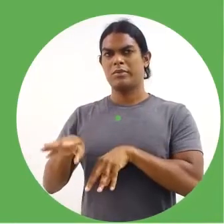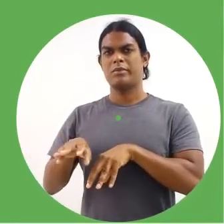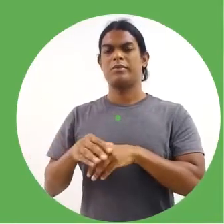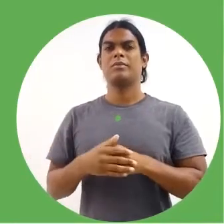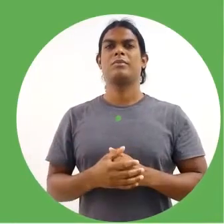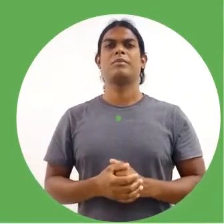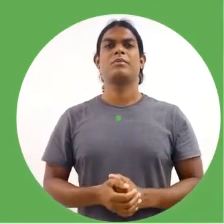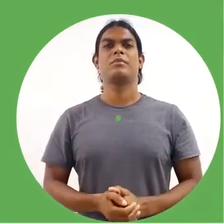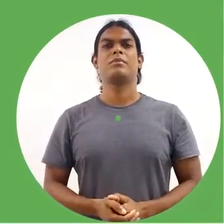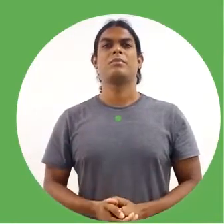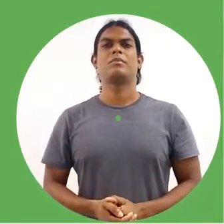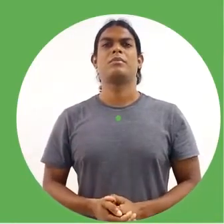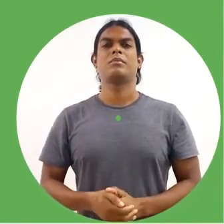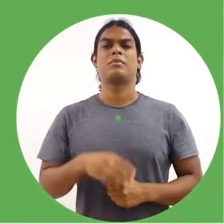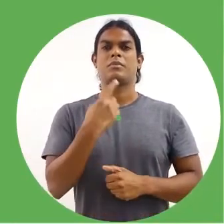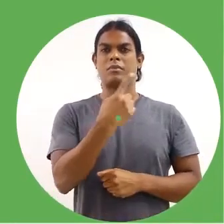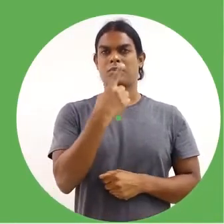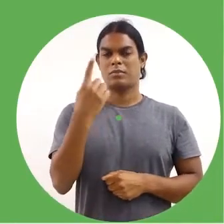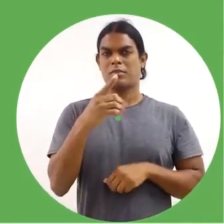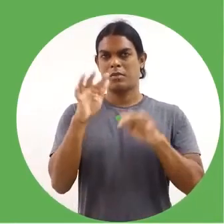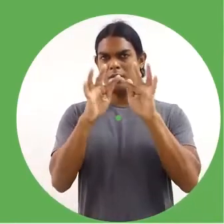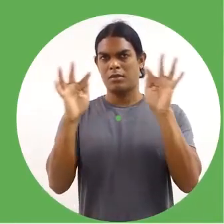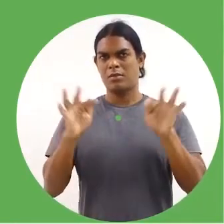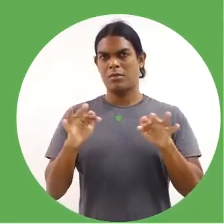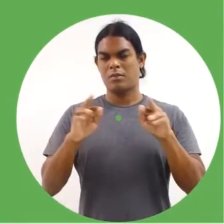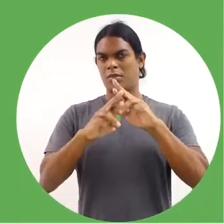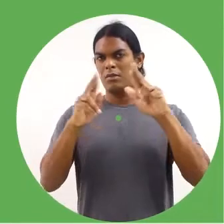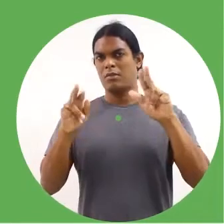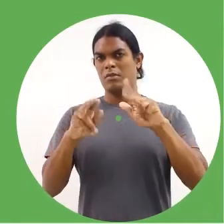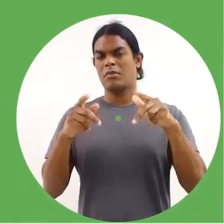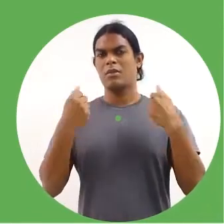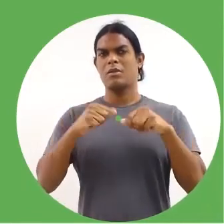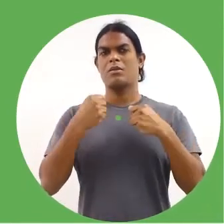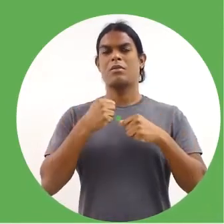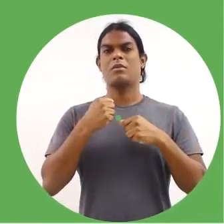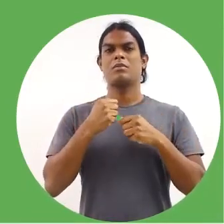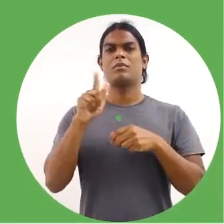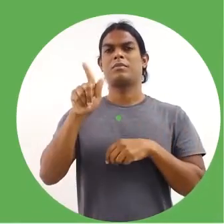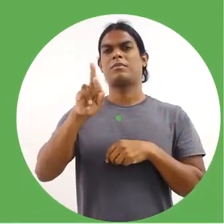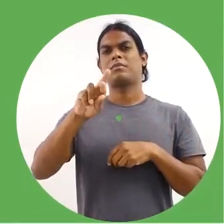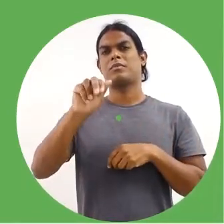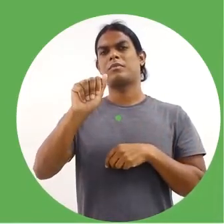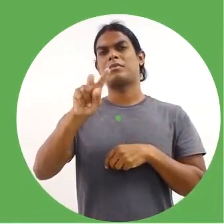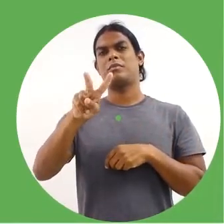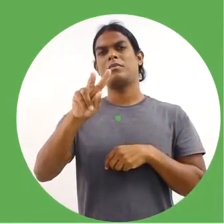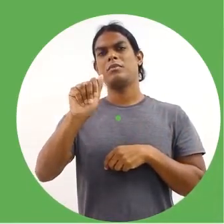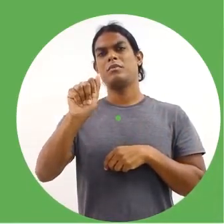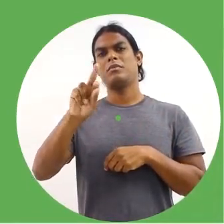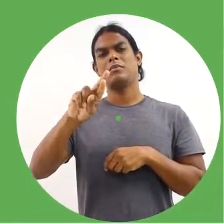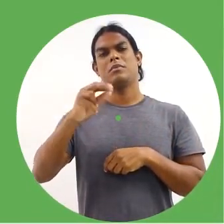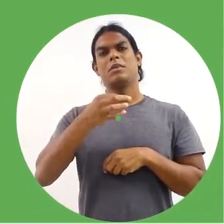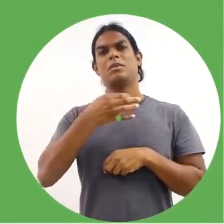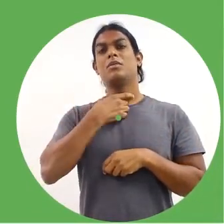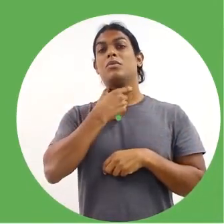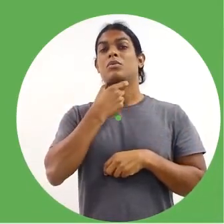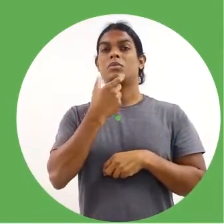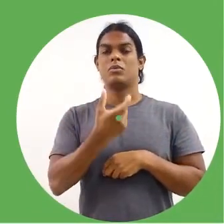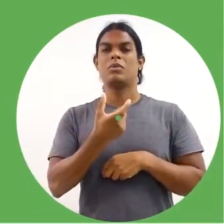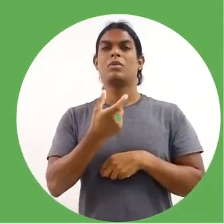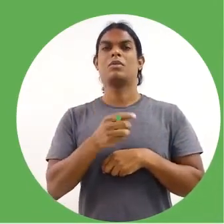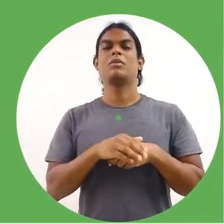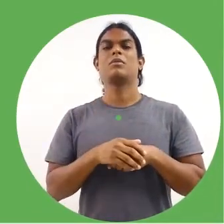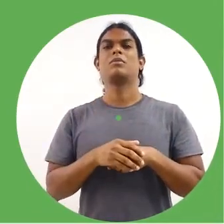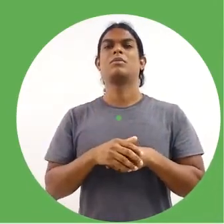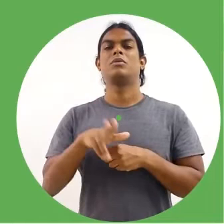podcast. Cada aluno, de forma assíncrona, pode gravar um áudio e disponibilizar numa mesma plataforma, assim como